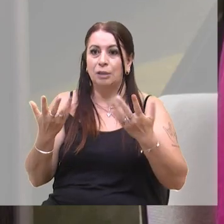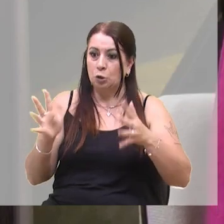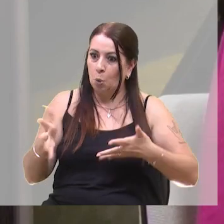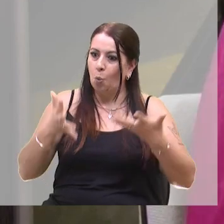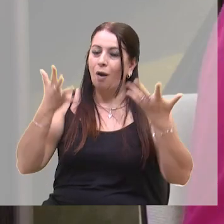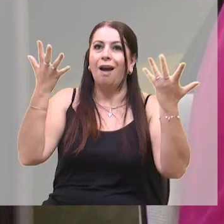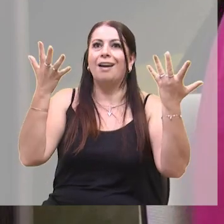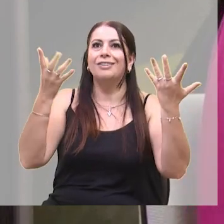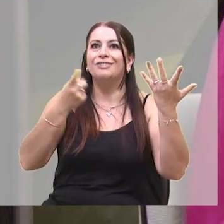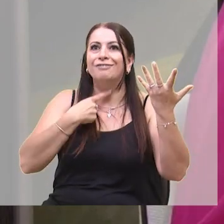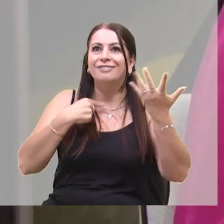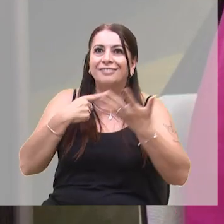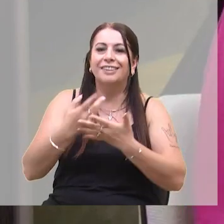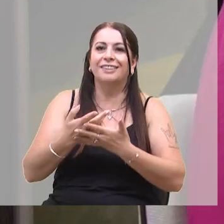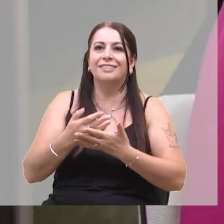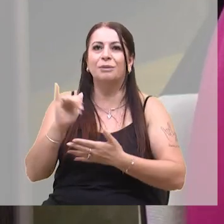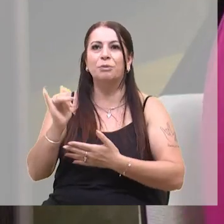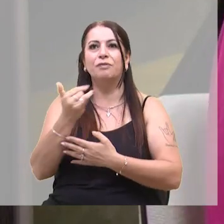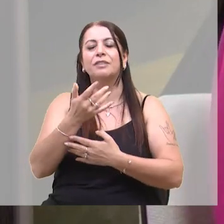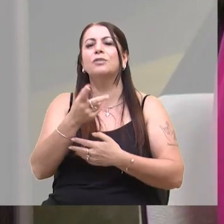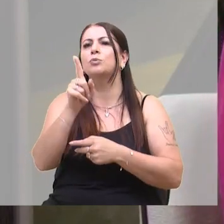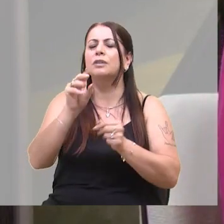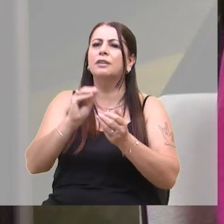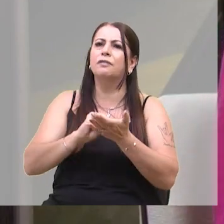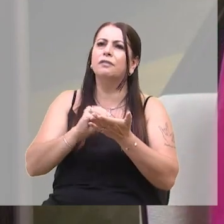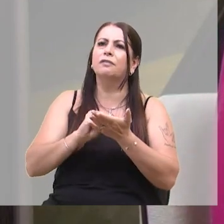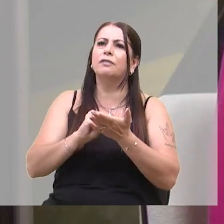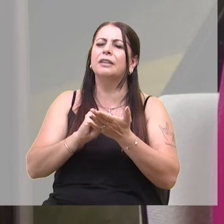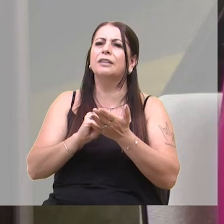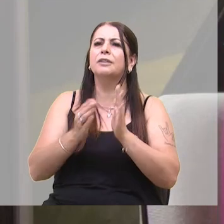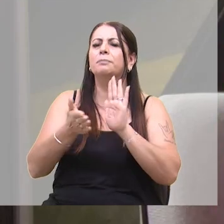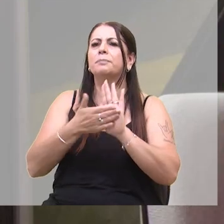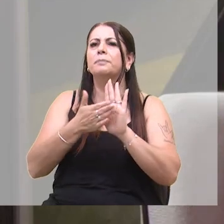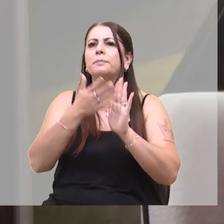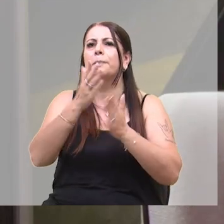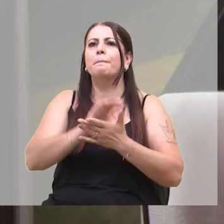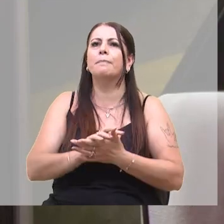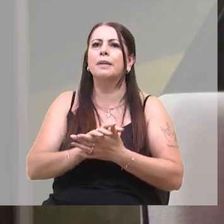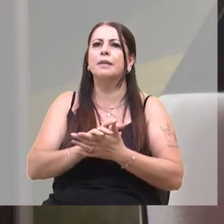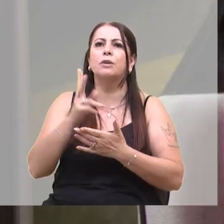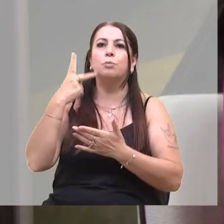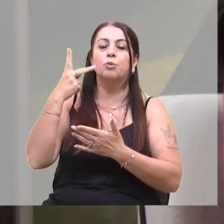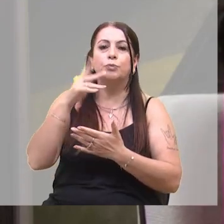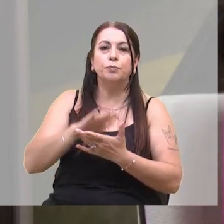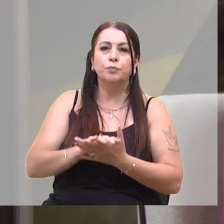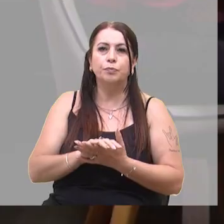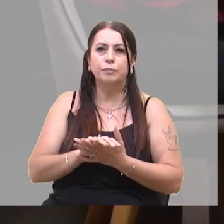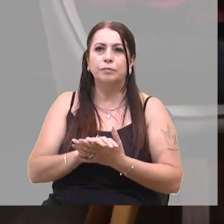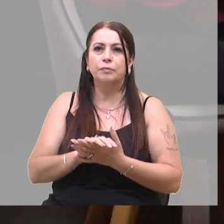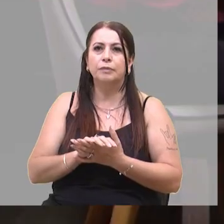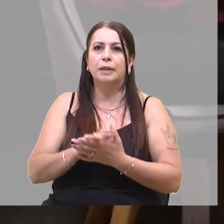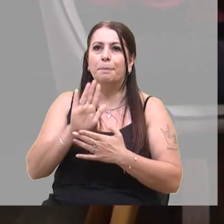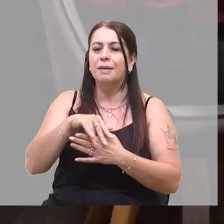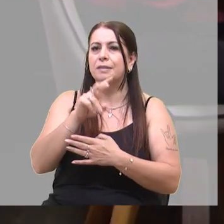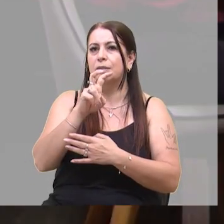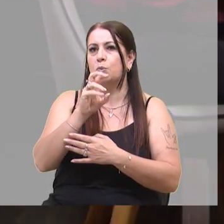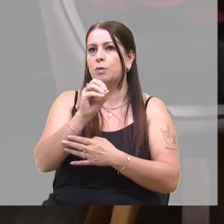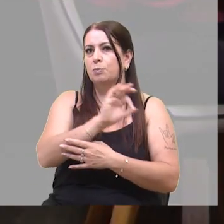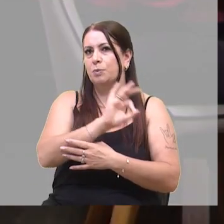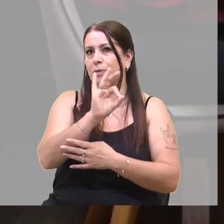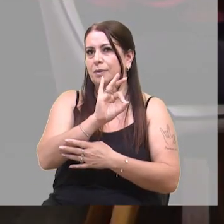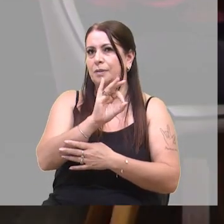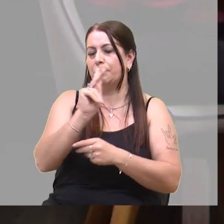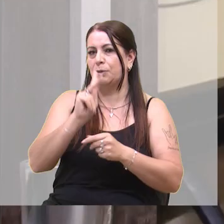de comprometimento, de compromisso, de responsabilidade, de entusiasmo, de vontade. E aproveitando, o que falta? E pegando uma